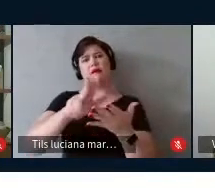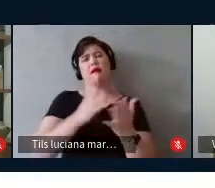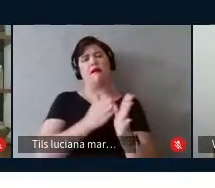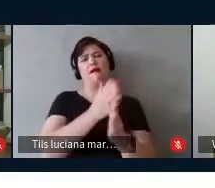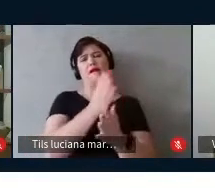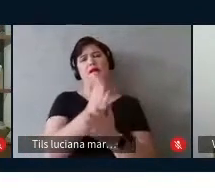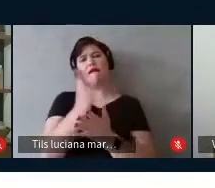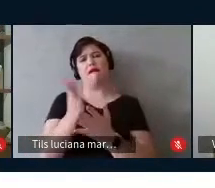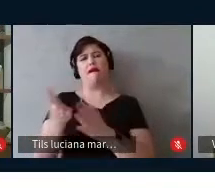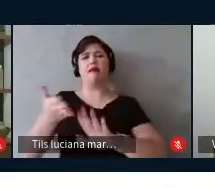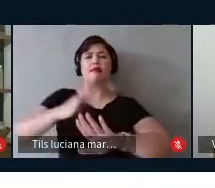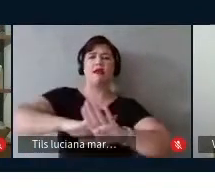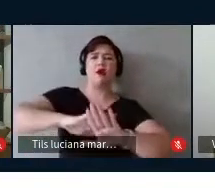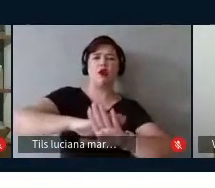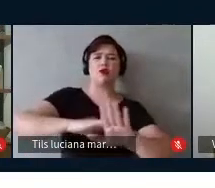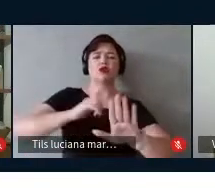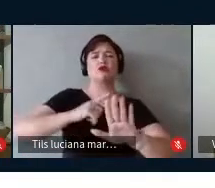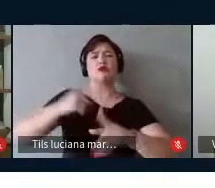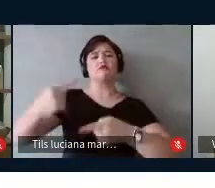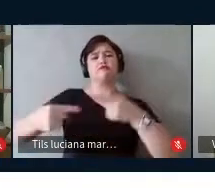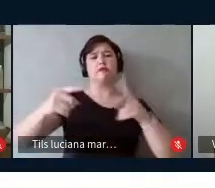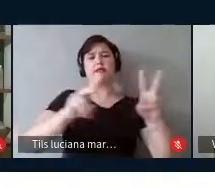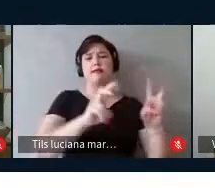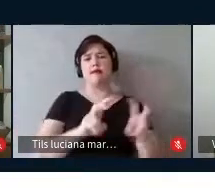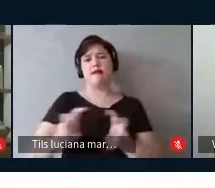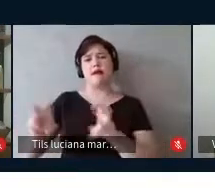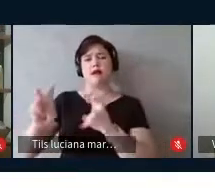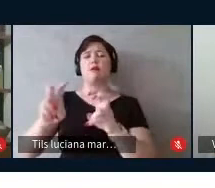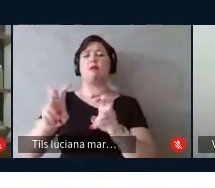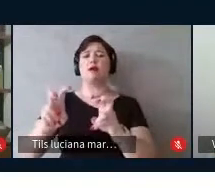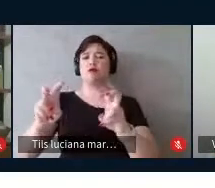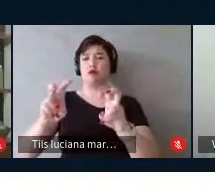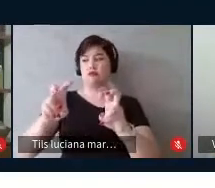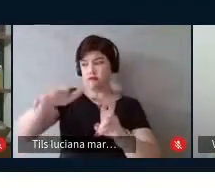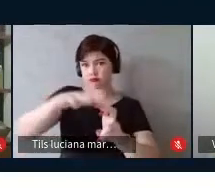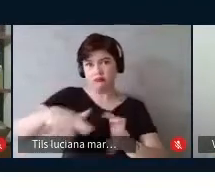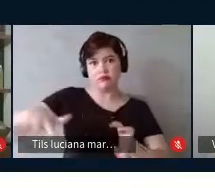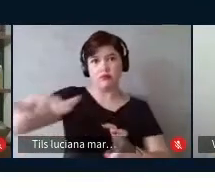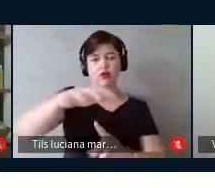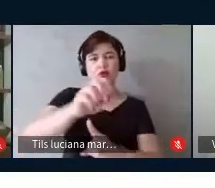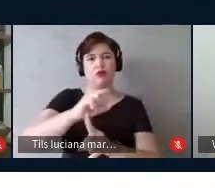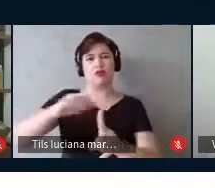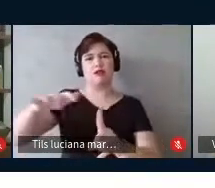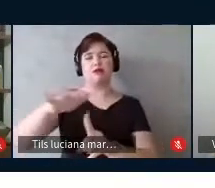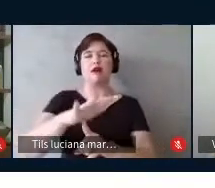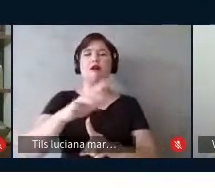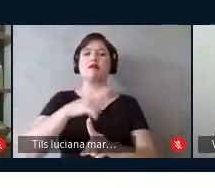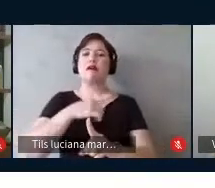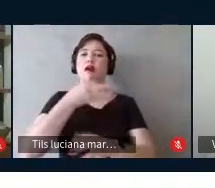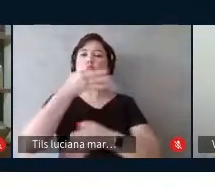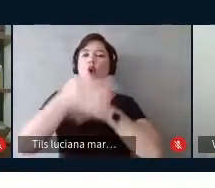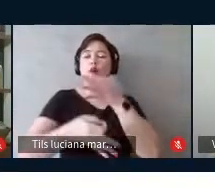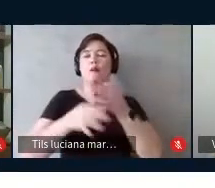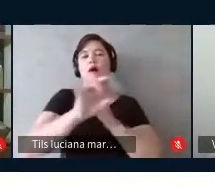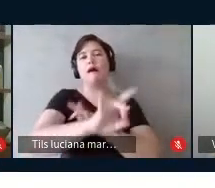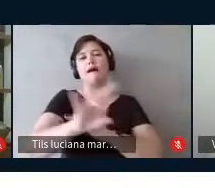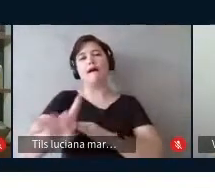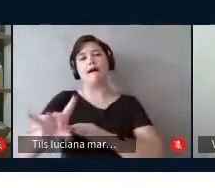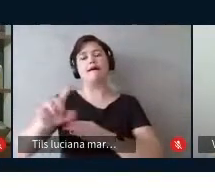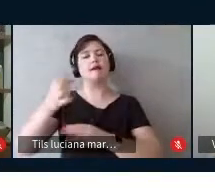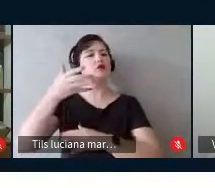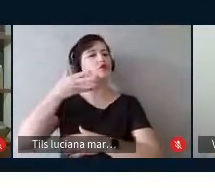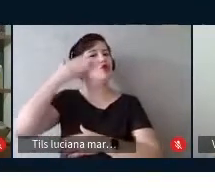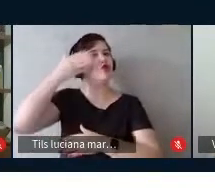ideológicos, discutindo diversos temas da vida da sociedade brasileira, defendendo seus pontos de vista em discursos